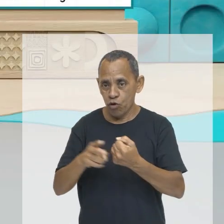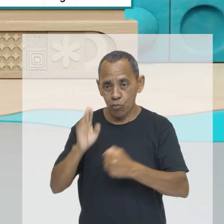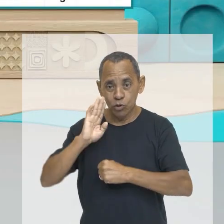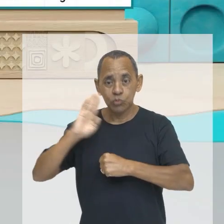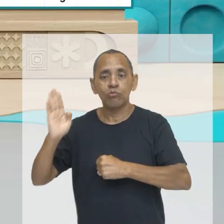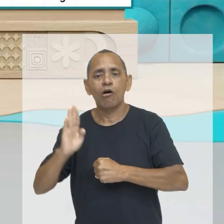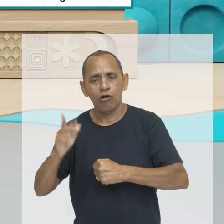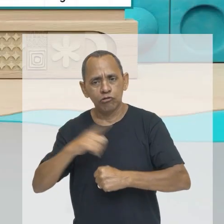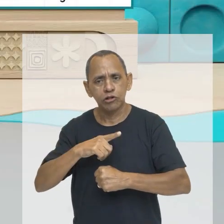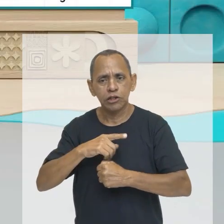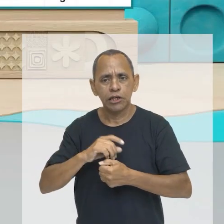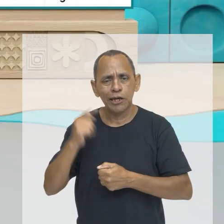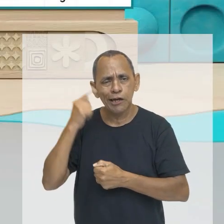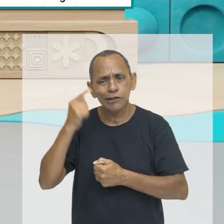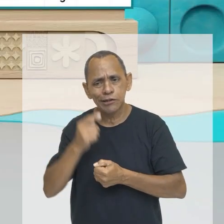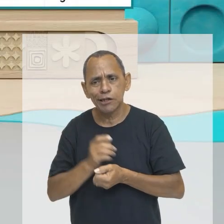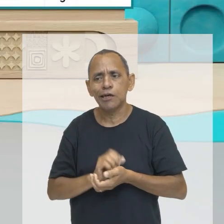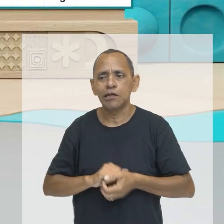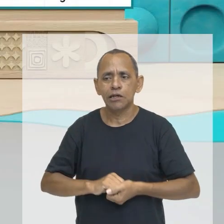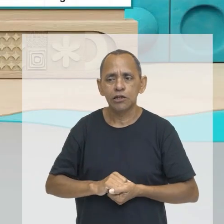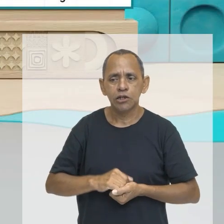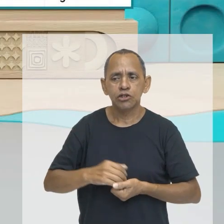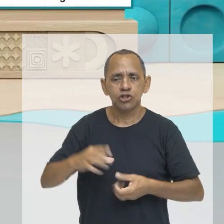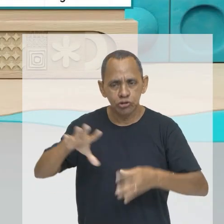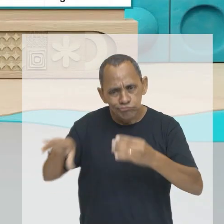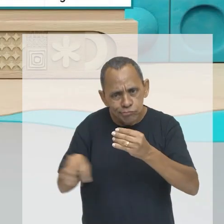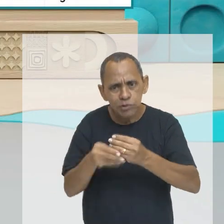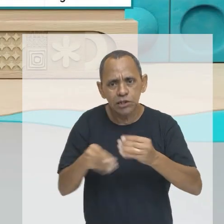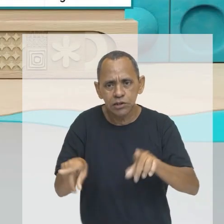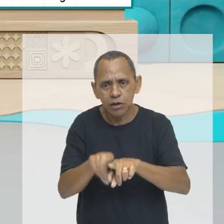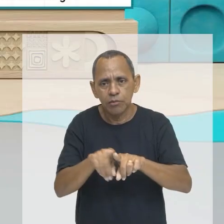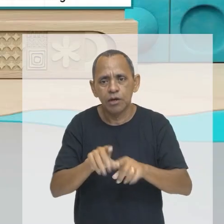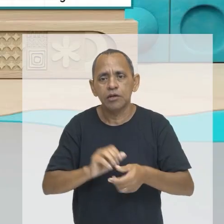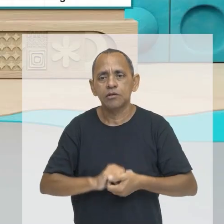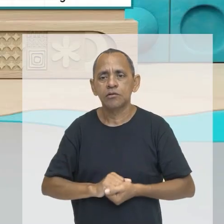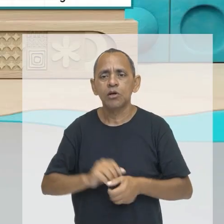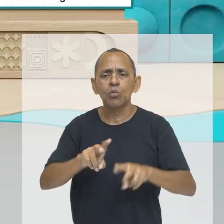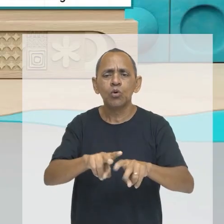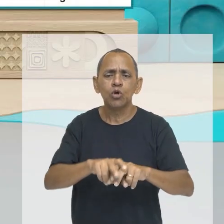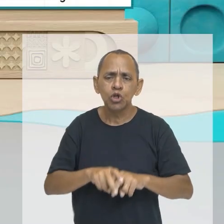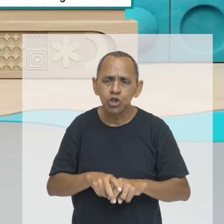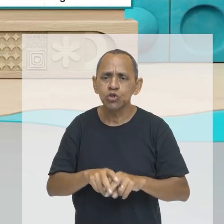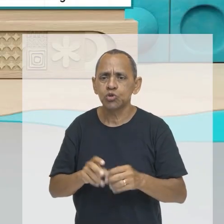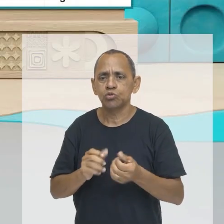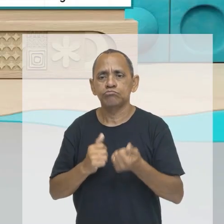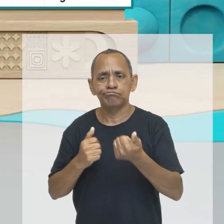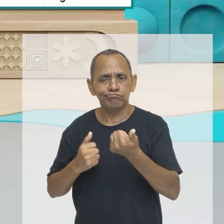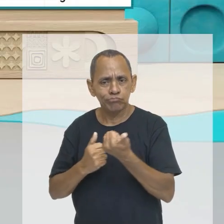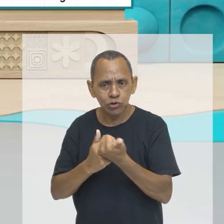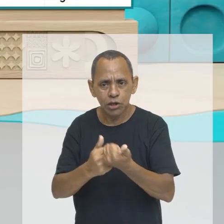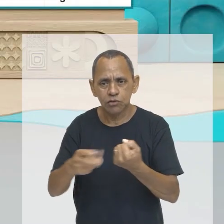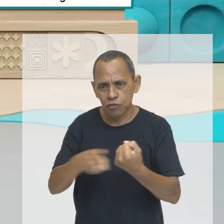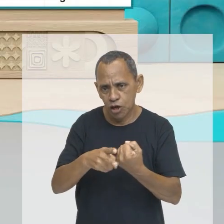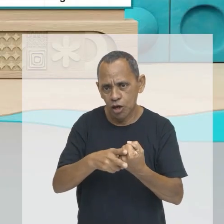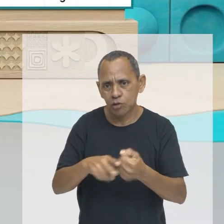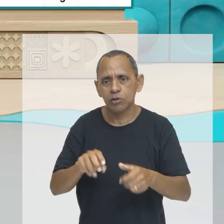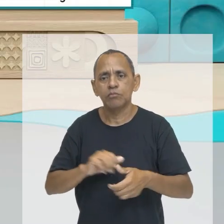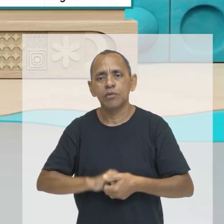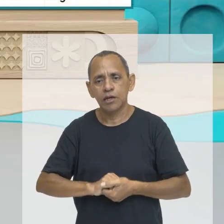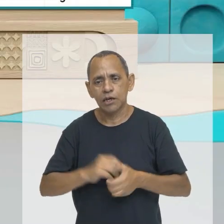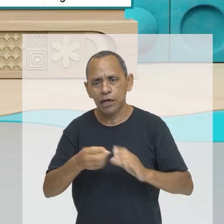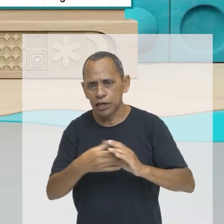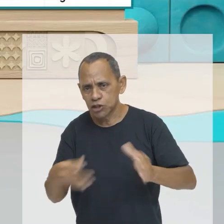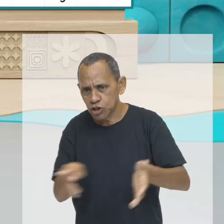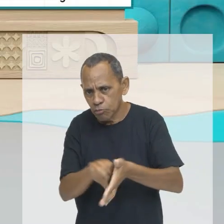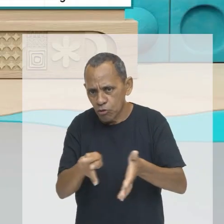essa informação. Por isso que eles são chamados de verbos modais. Então, por característica, eles são verbos auxiliares, tá? Porque eles